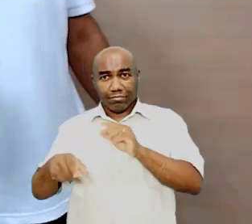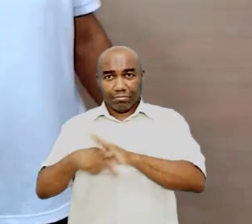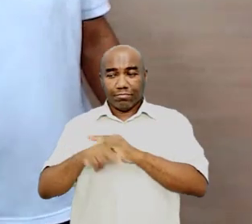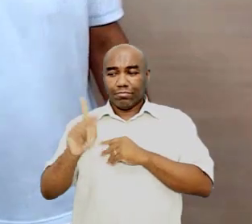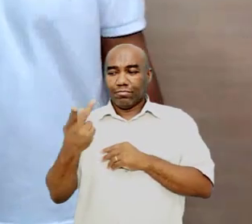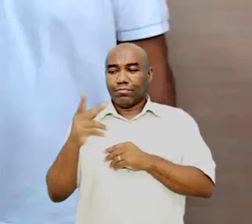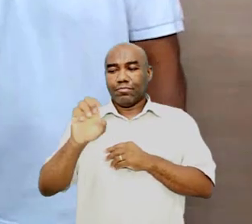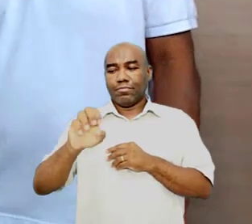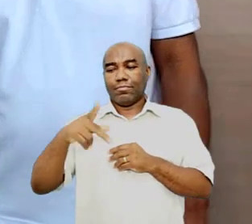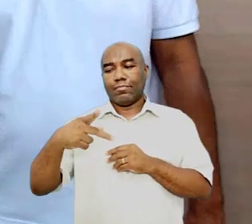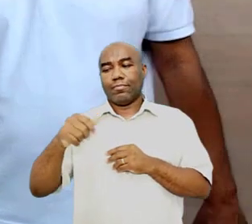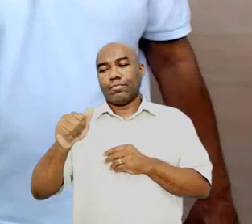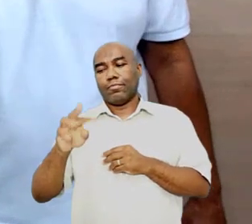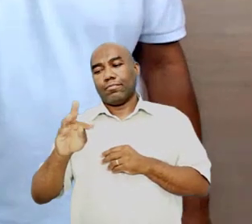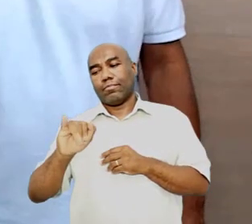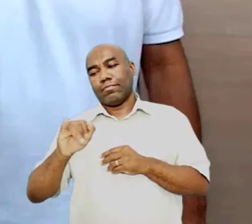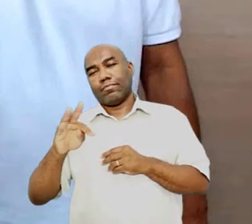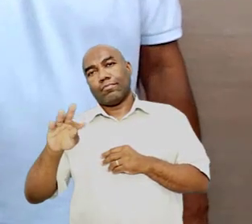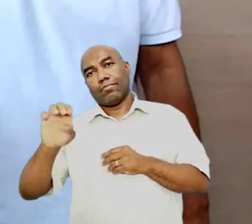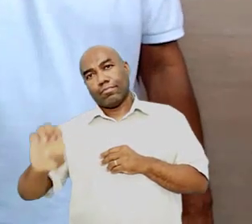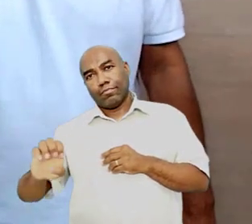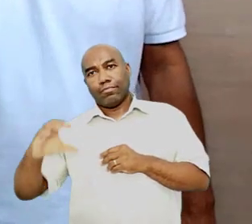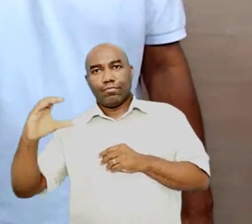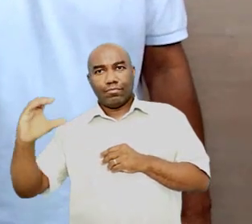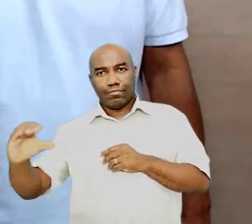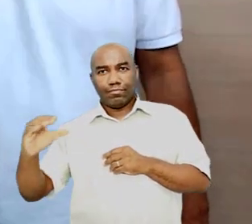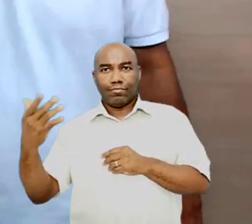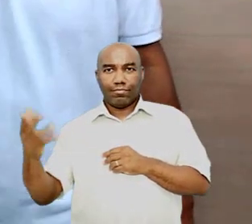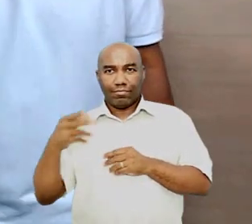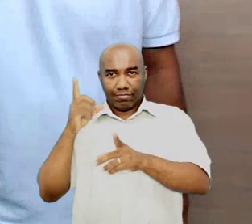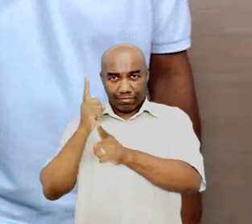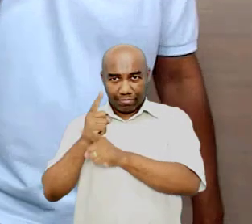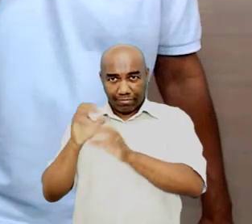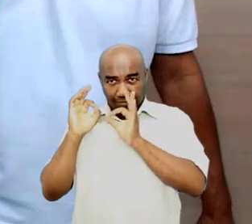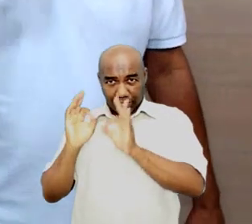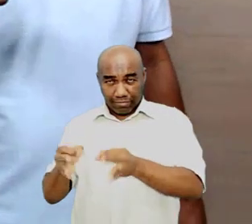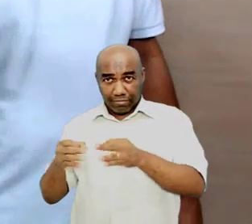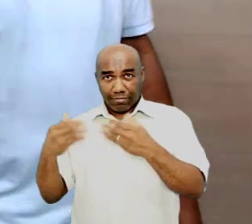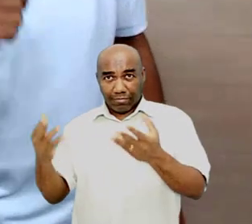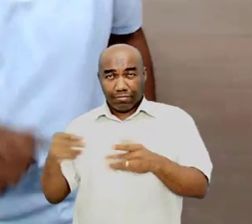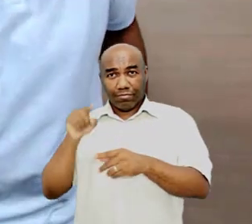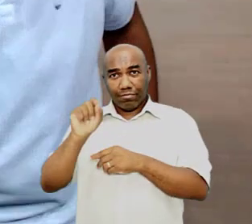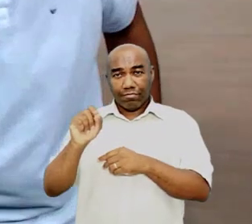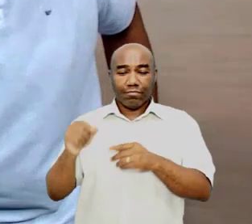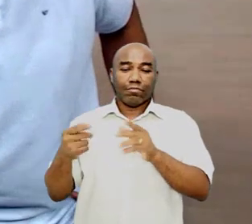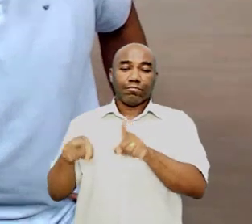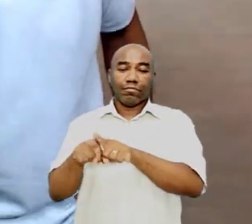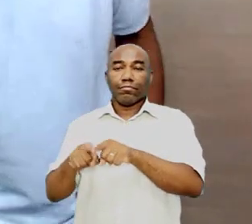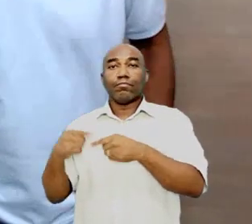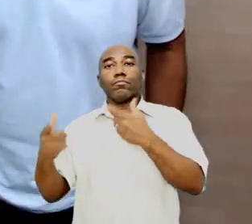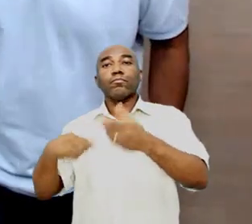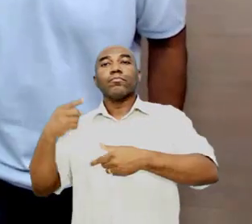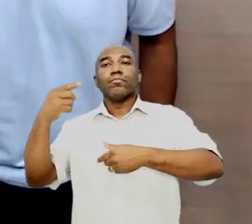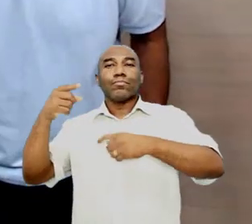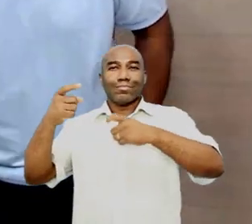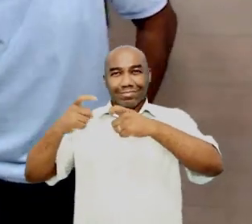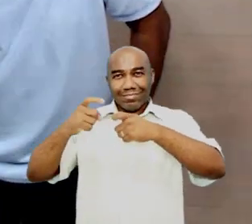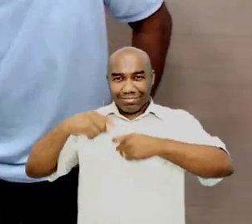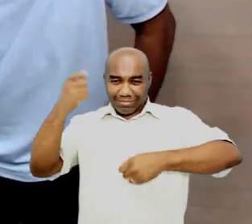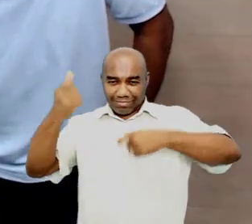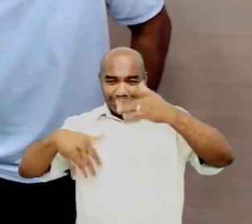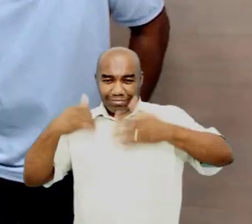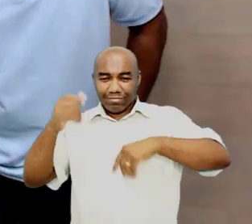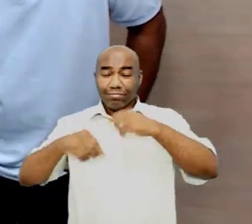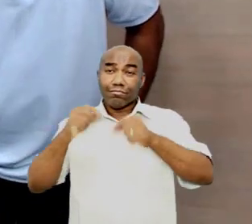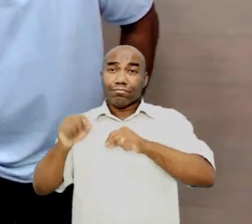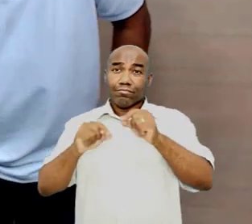hepatite C. Sabe com quem também? Olha bem. Olha se o médico ia ter como te explicar.